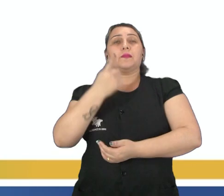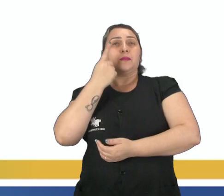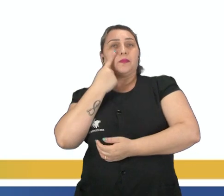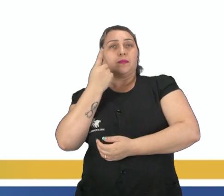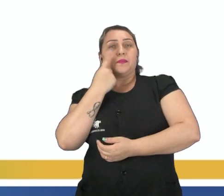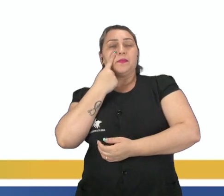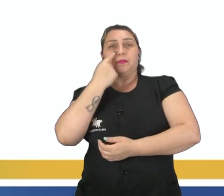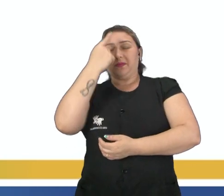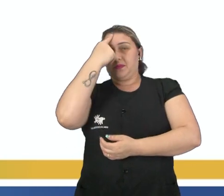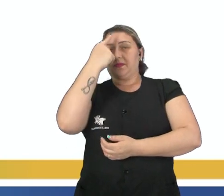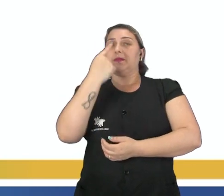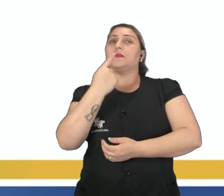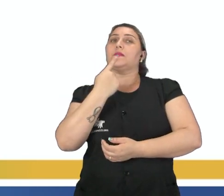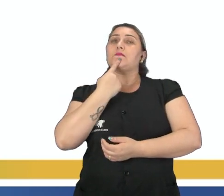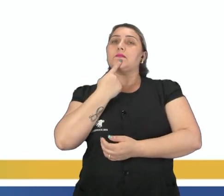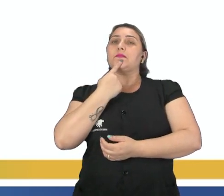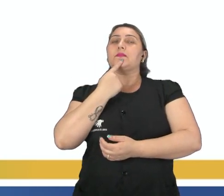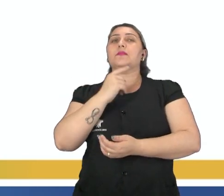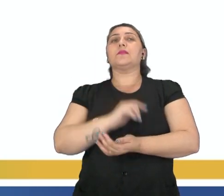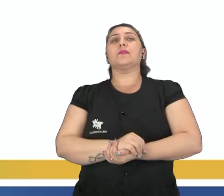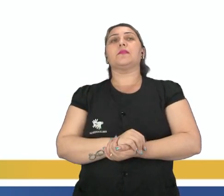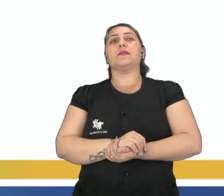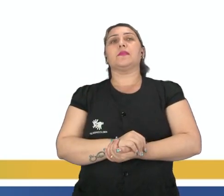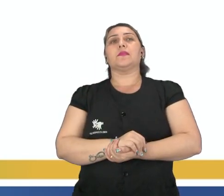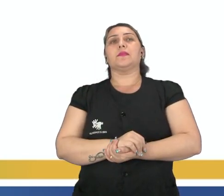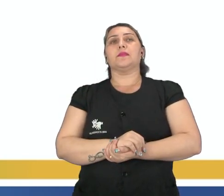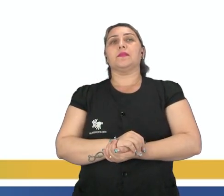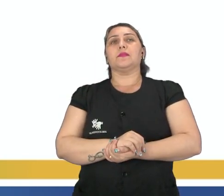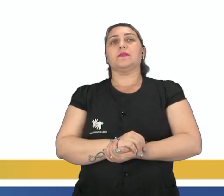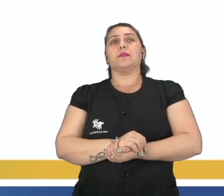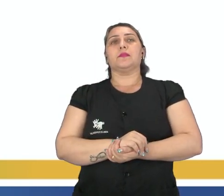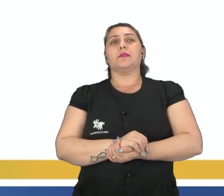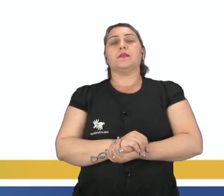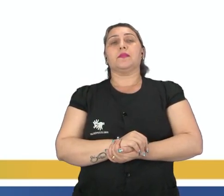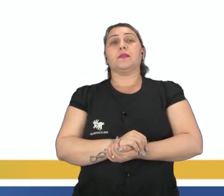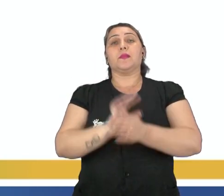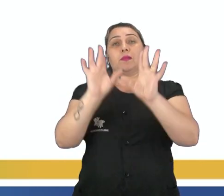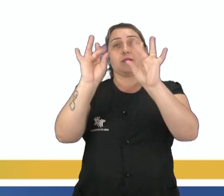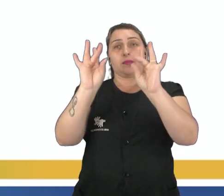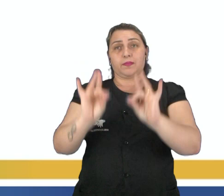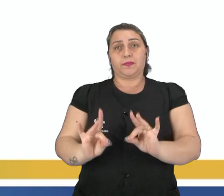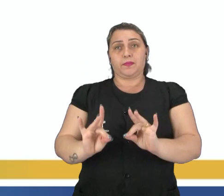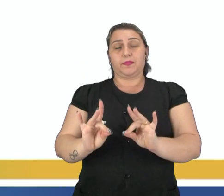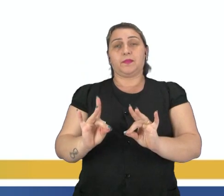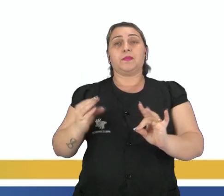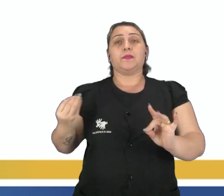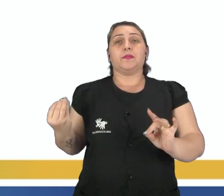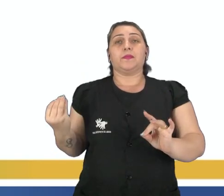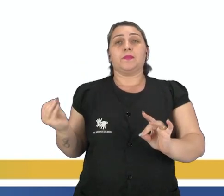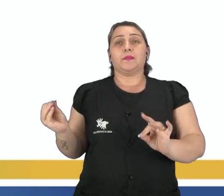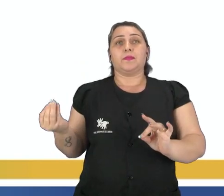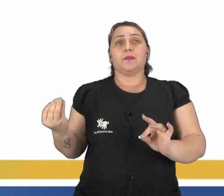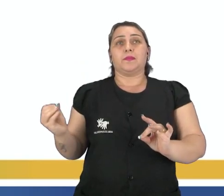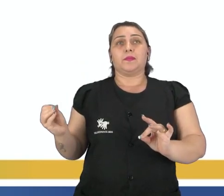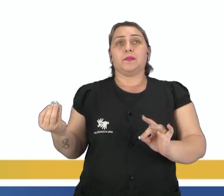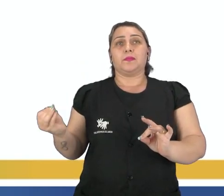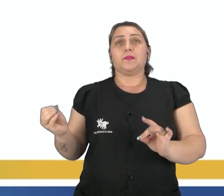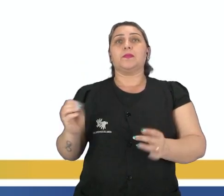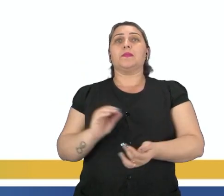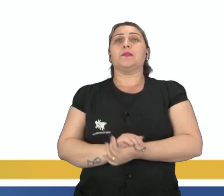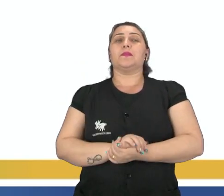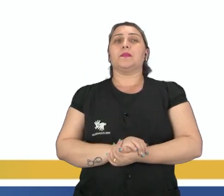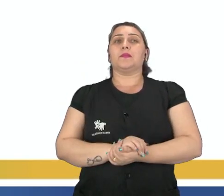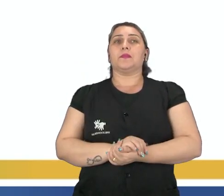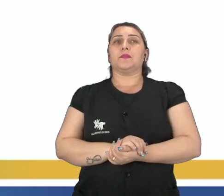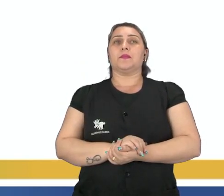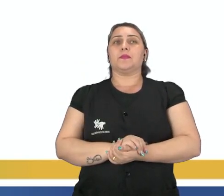ver aqui nessa imagem, a gente vê aí um pouquinho melhor os detalhes do movimento de rotação. O movimento de